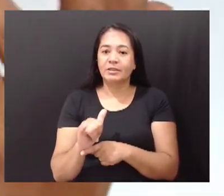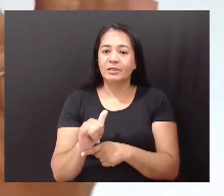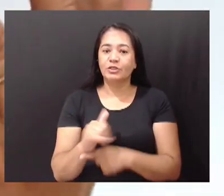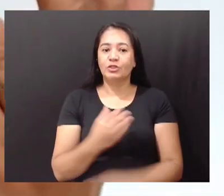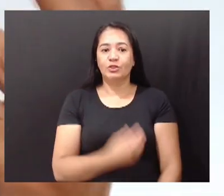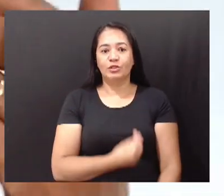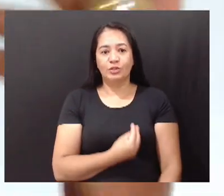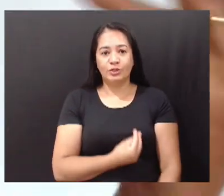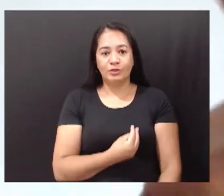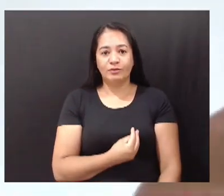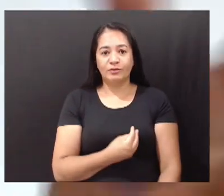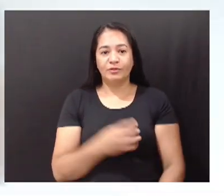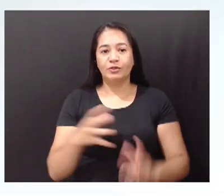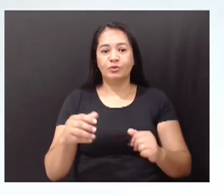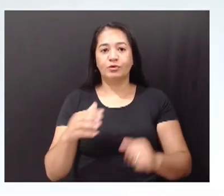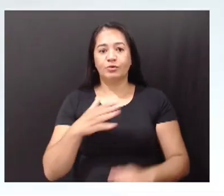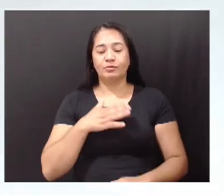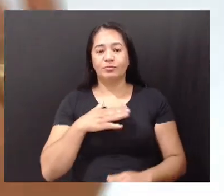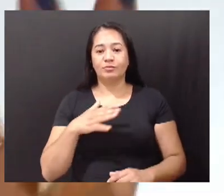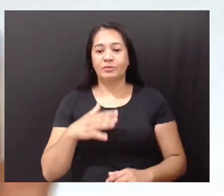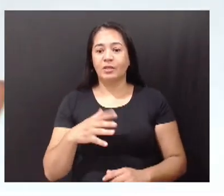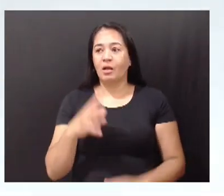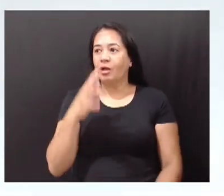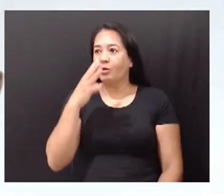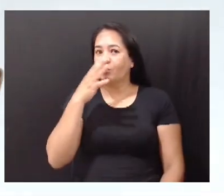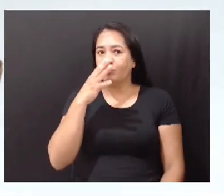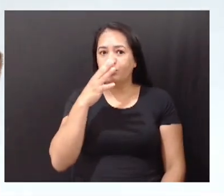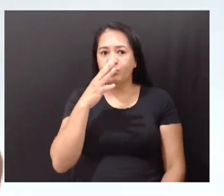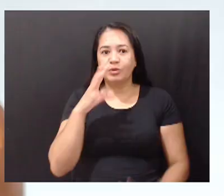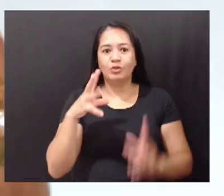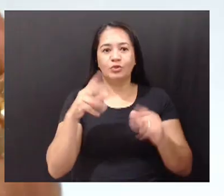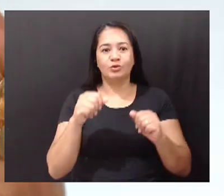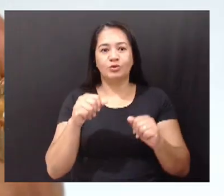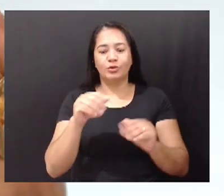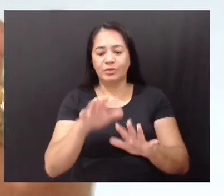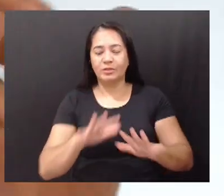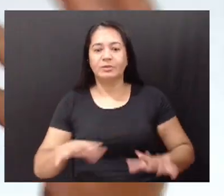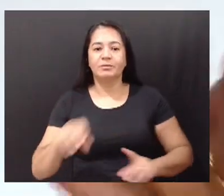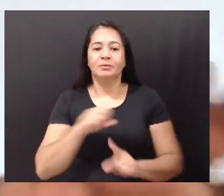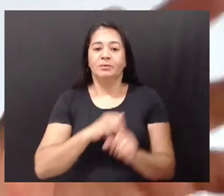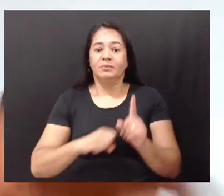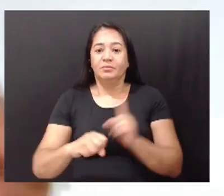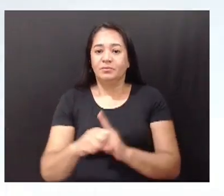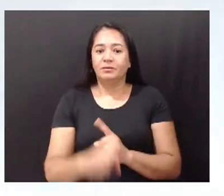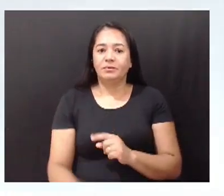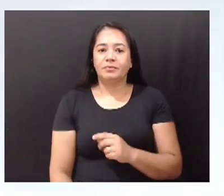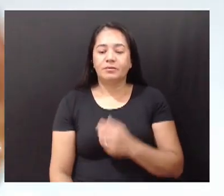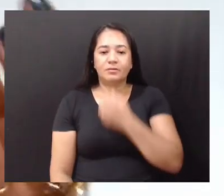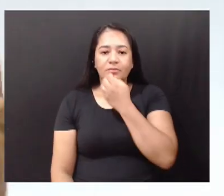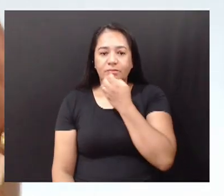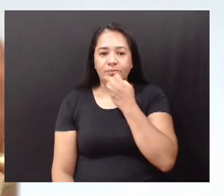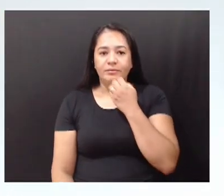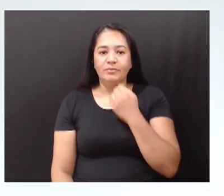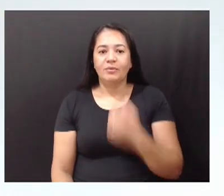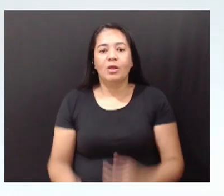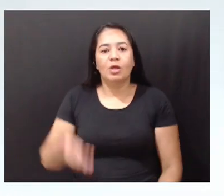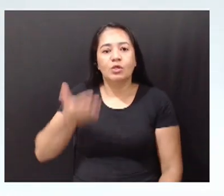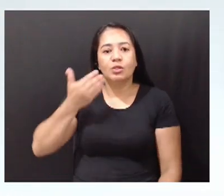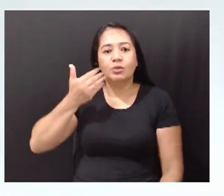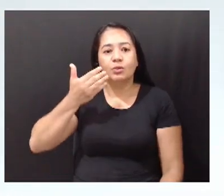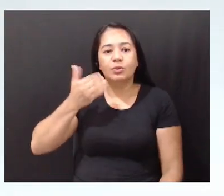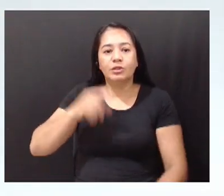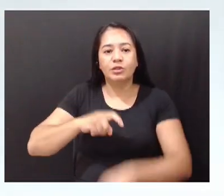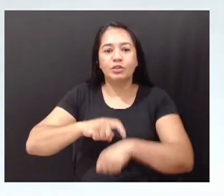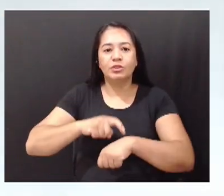aquilo que está ao meu redor, admirar aquilo que está no meio social, de poder desfrutar dos pequenos momentos da minha